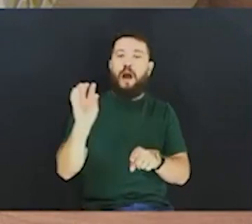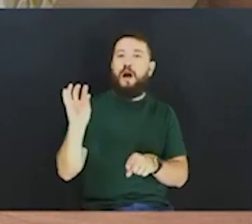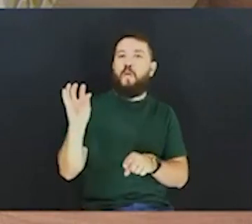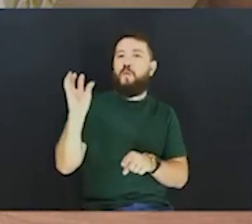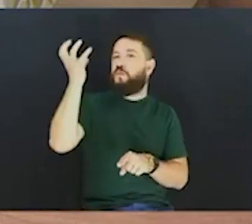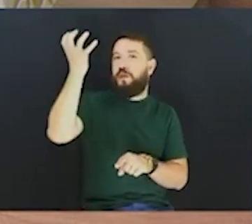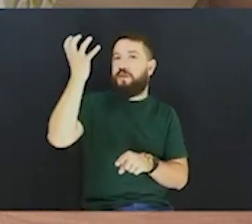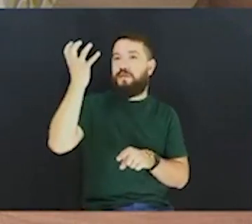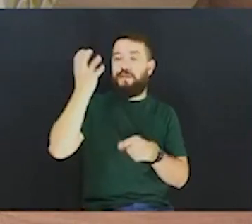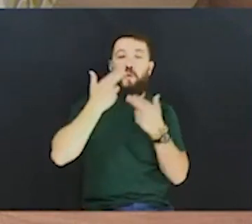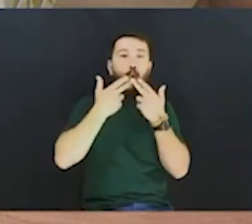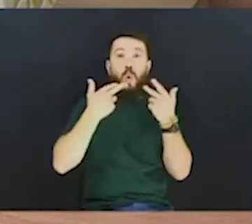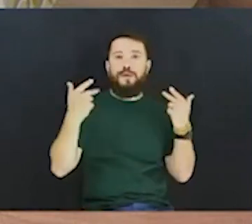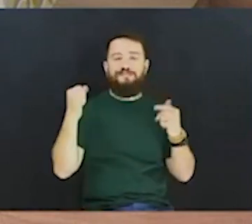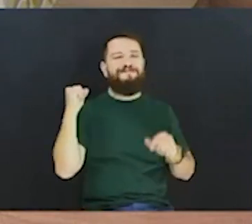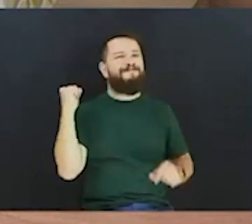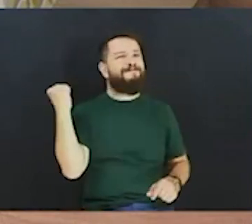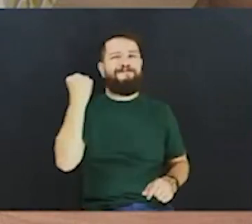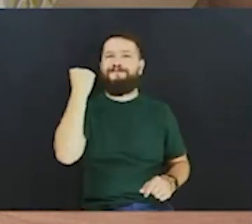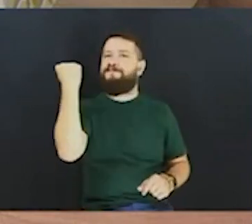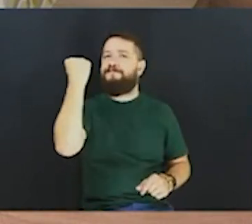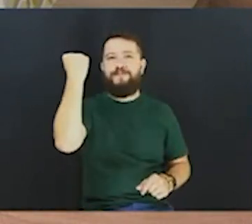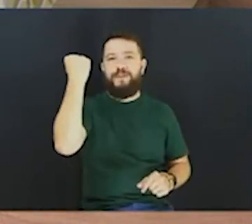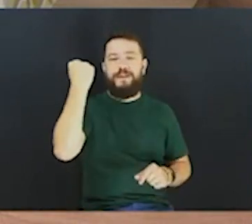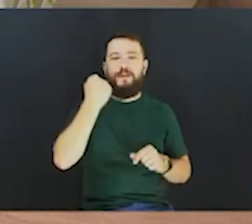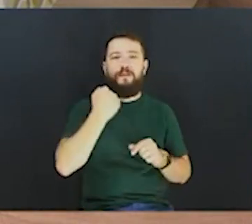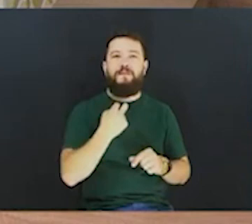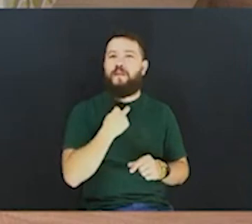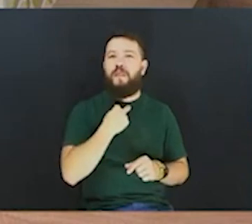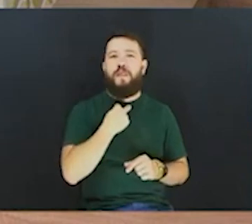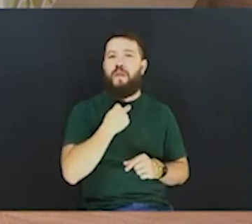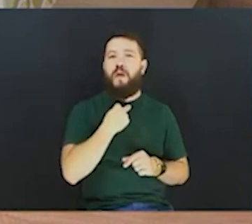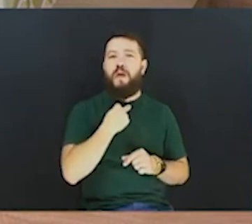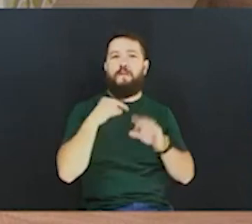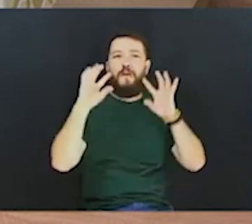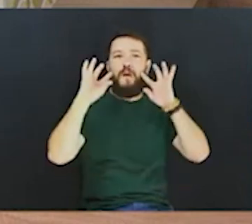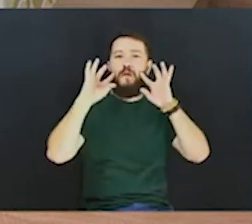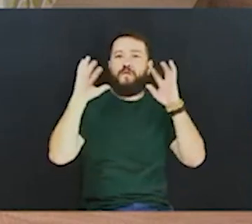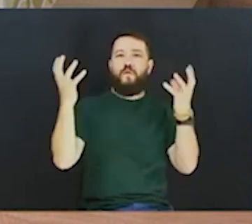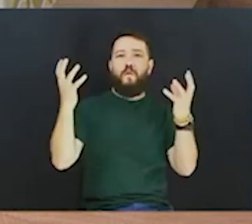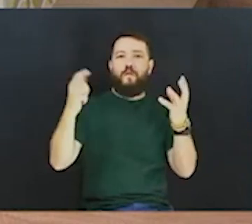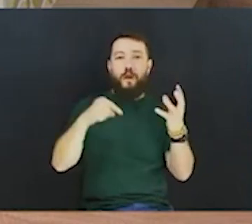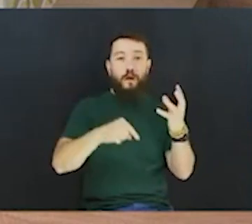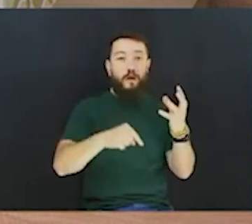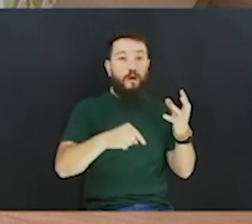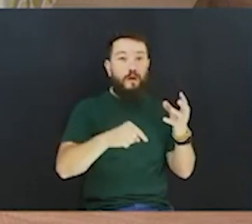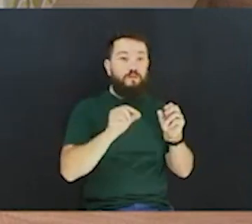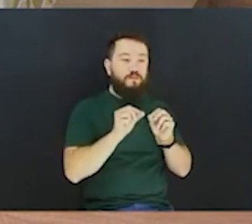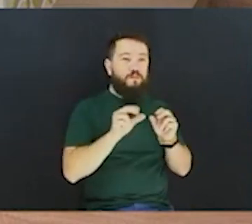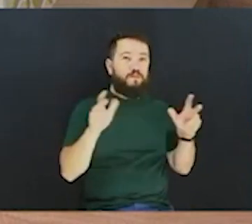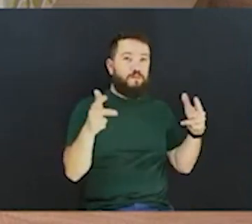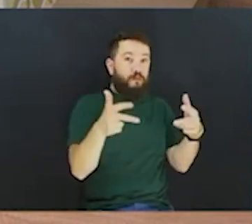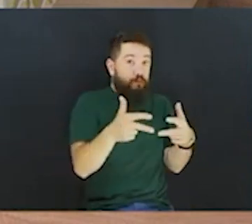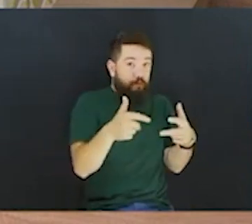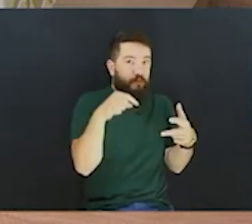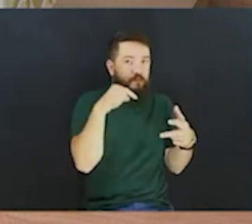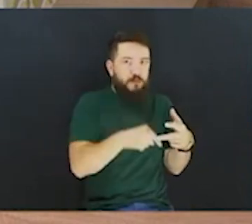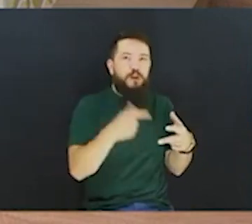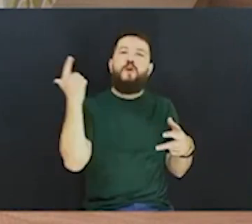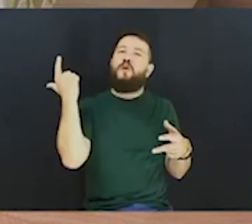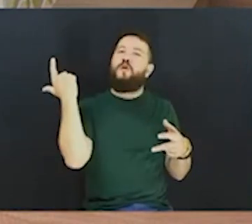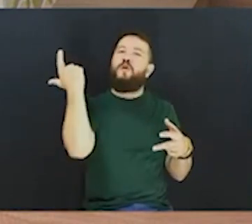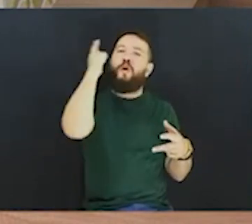no atual momento nesse vasto campo do diálogo das soluções é que a câmara realizou com sucesso na minha avaliação